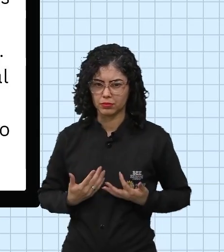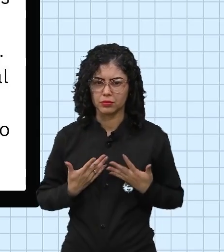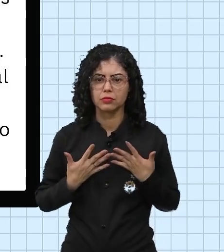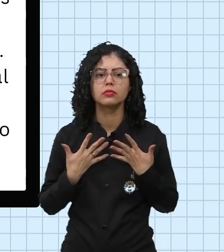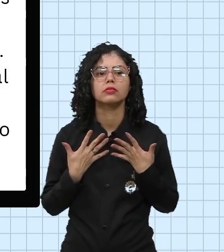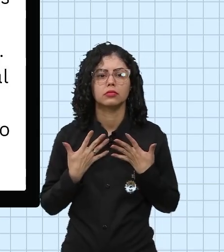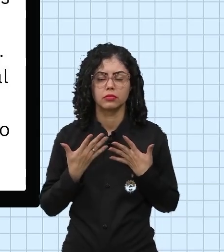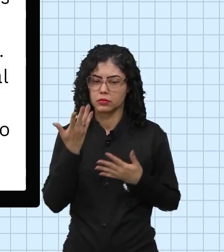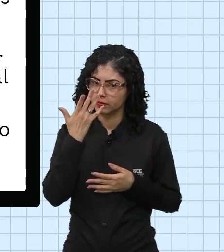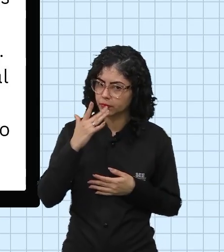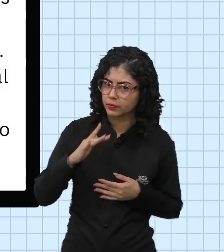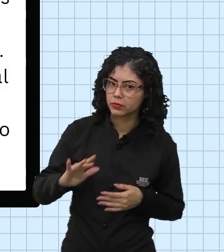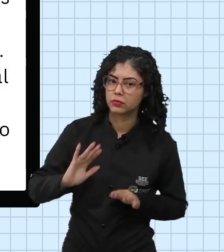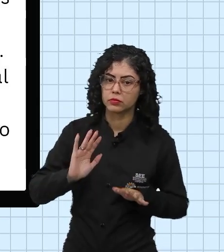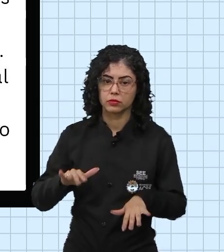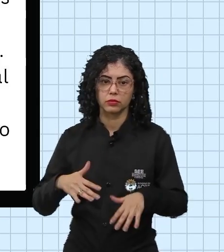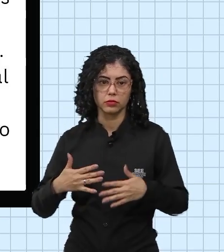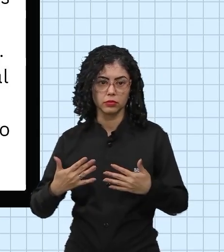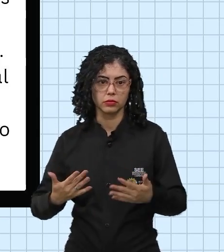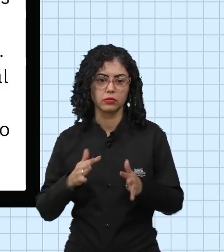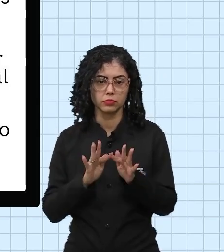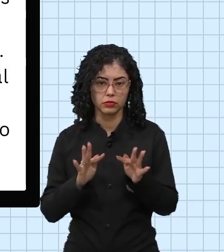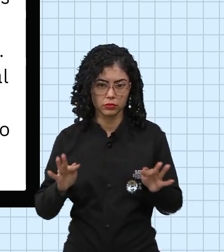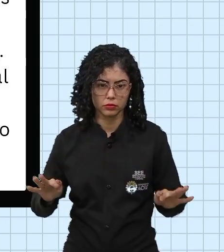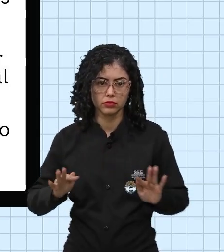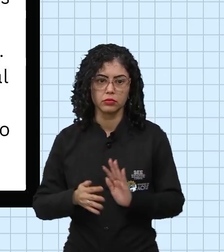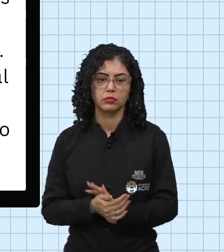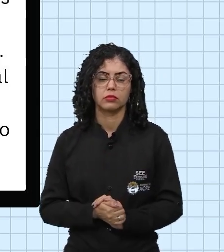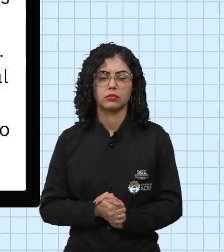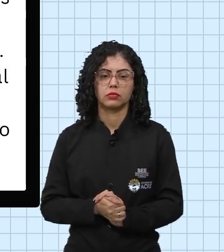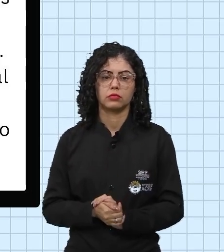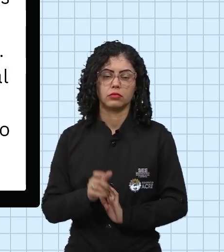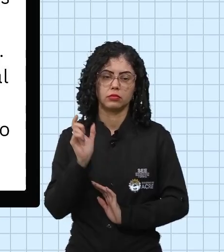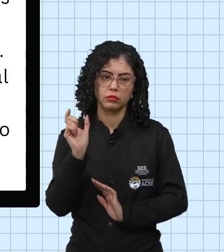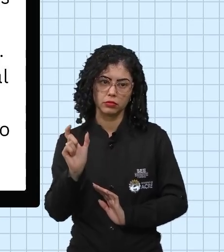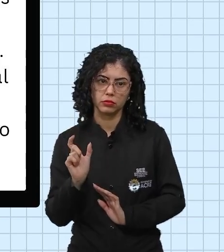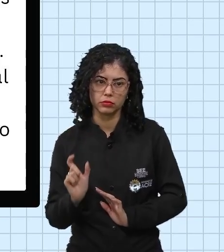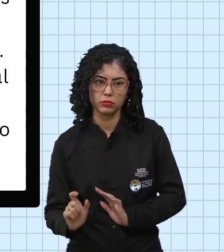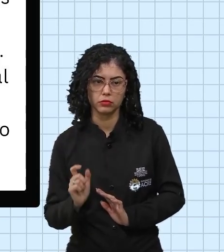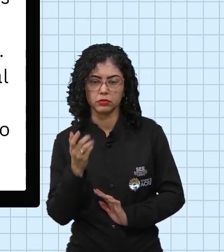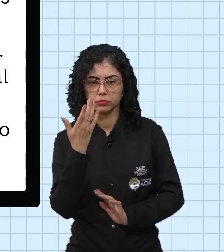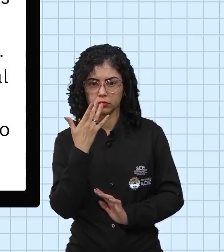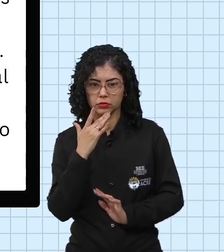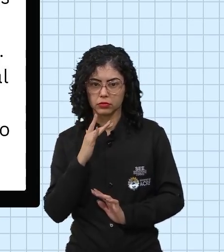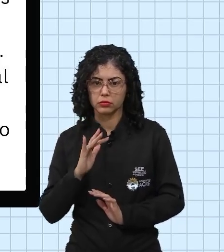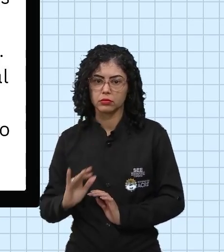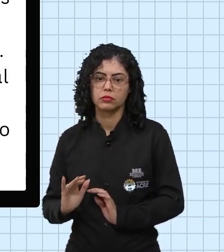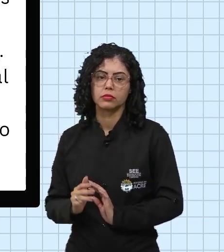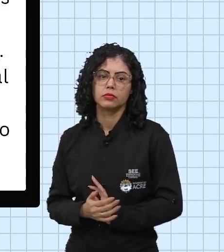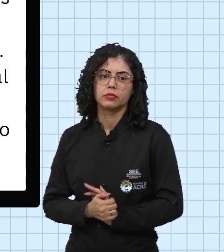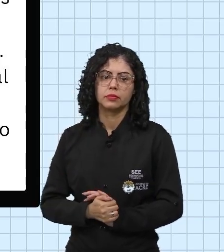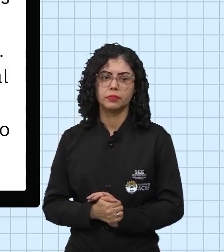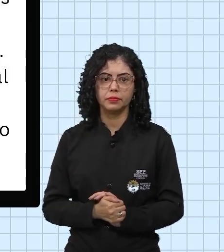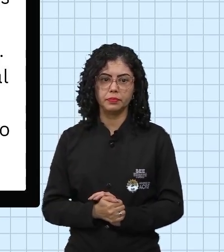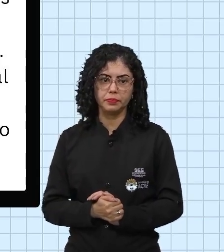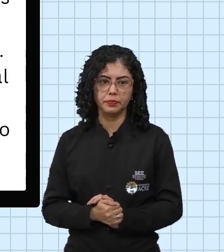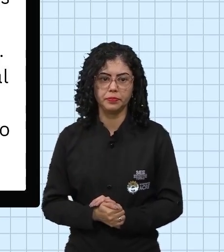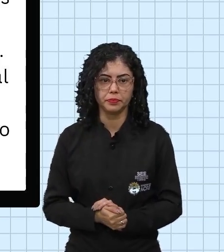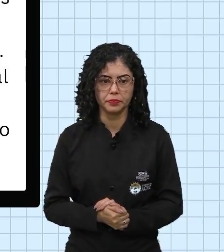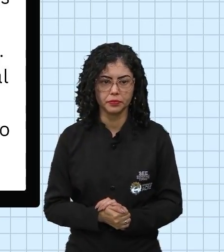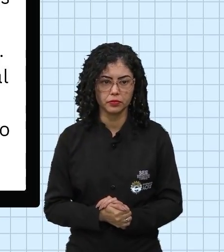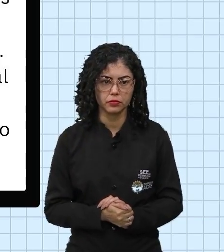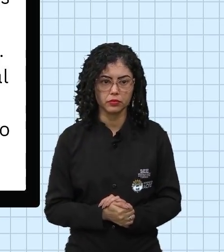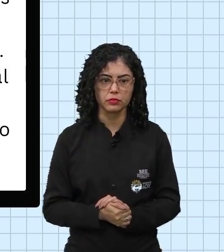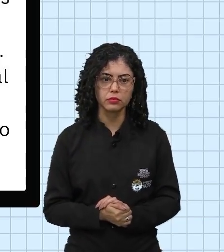à infância. Qual é a frase ou a palavra que revela esse apego emocional à infância?